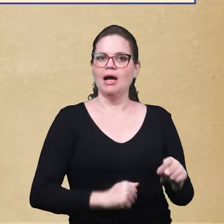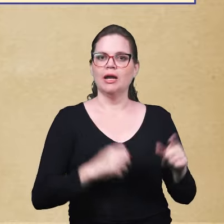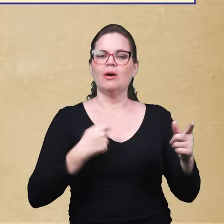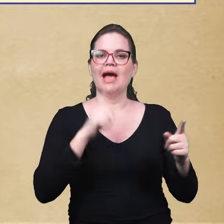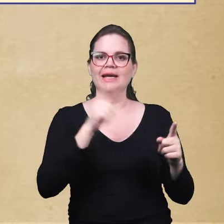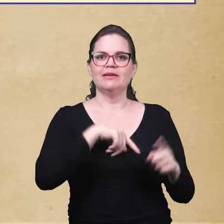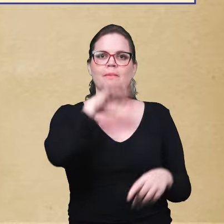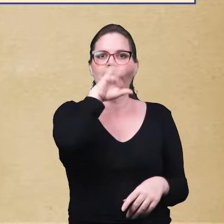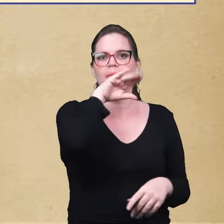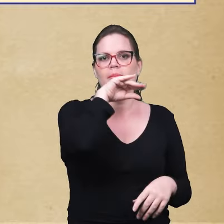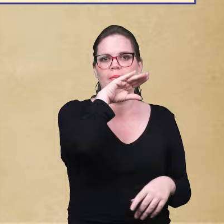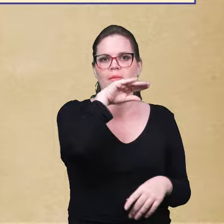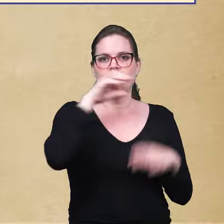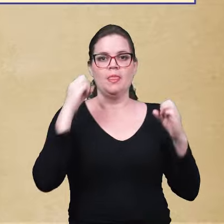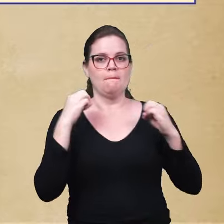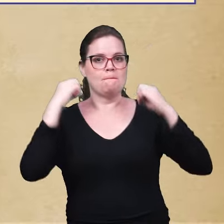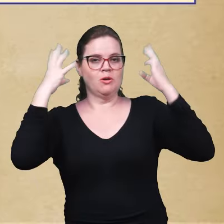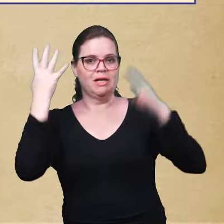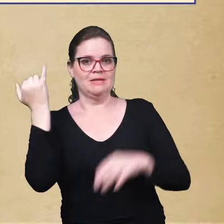de Moisés.